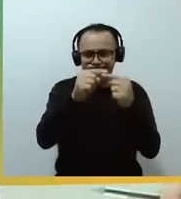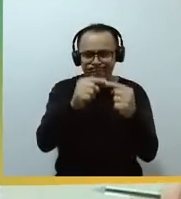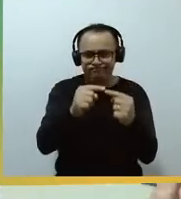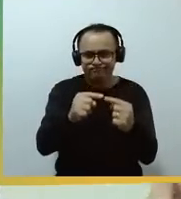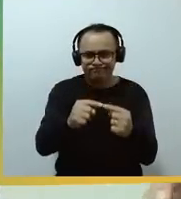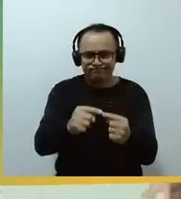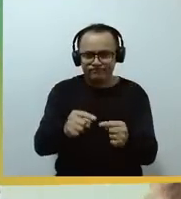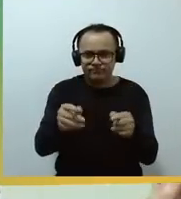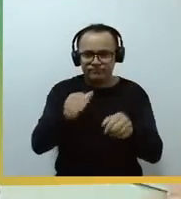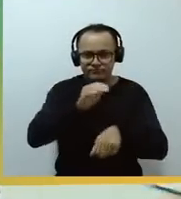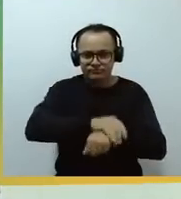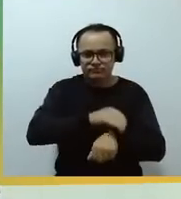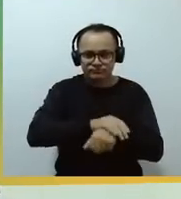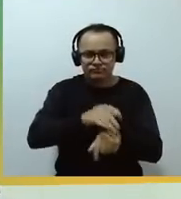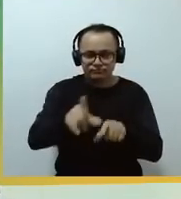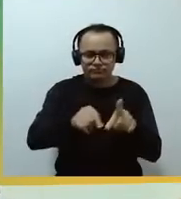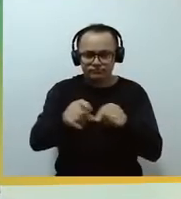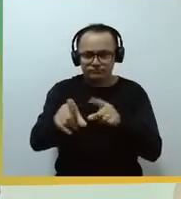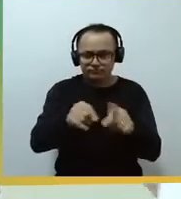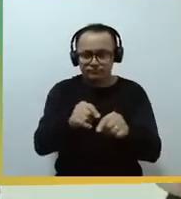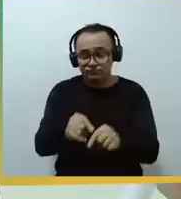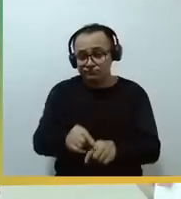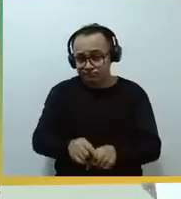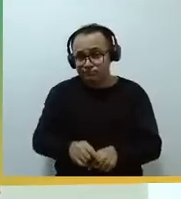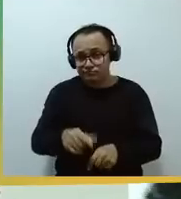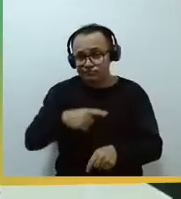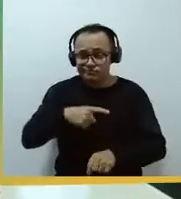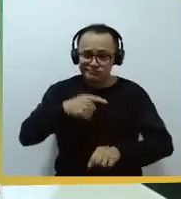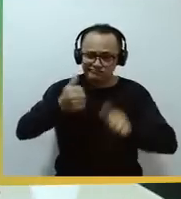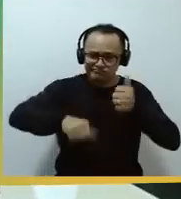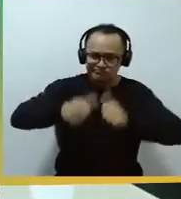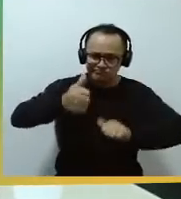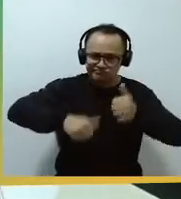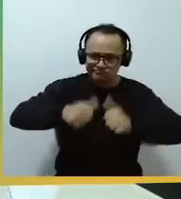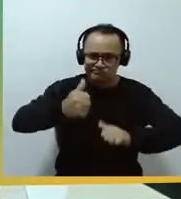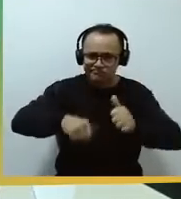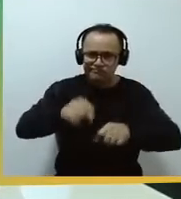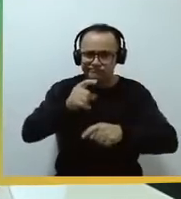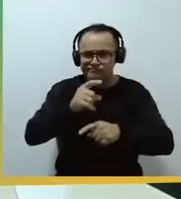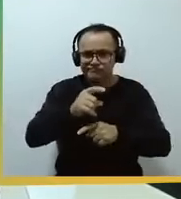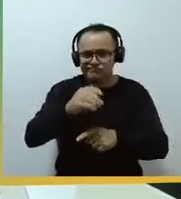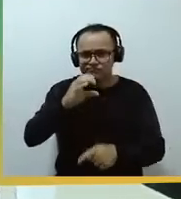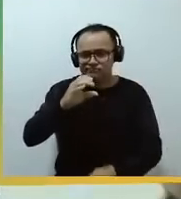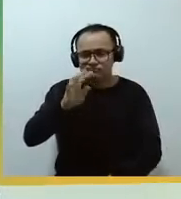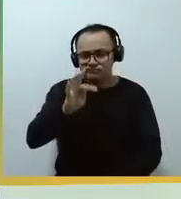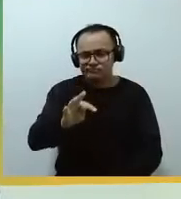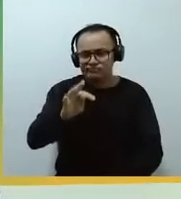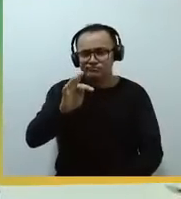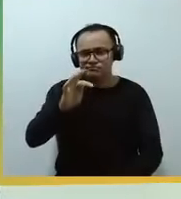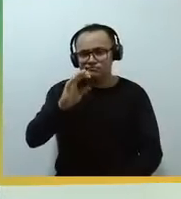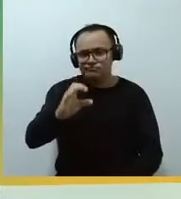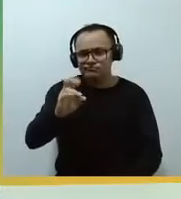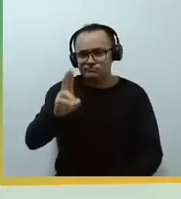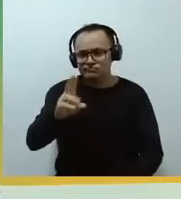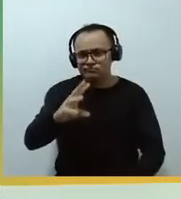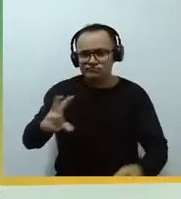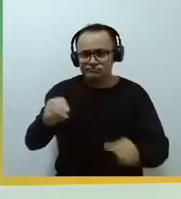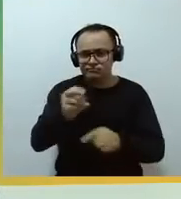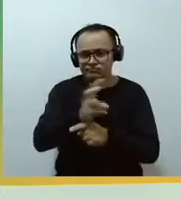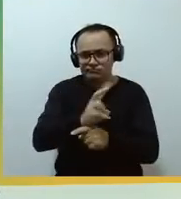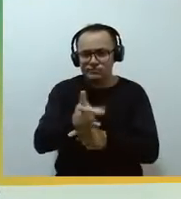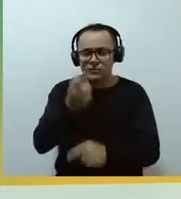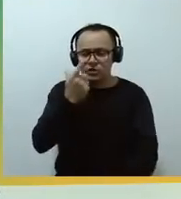e sofreu todas as avaliações, tribunal de contas, enfim, de todos os órgãos de fiscalização, e ela ganhou a